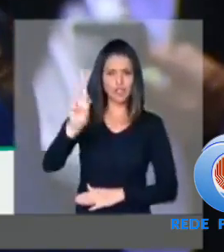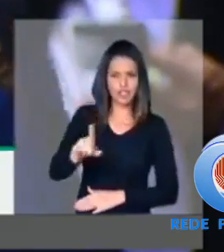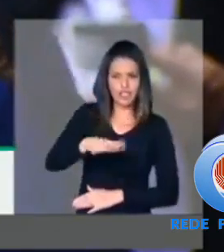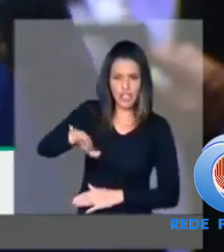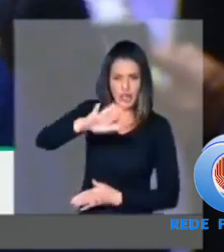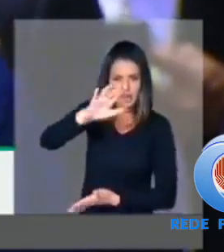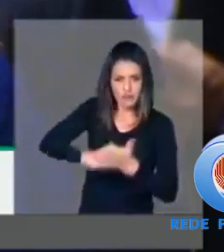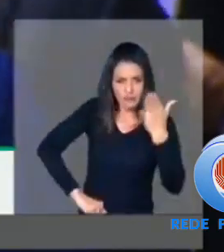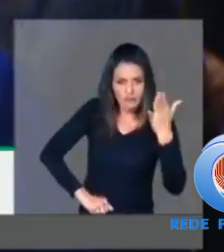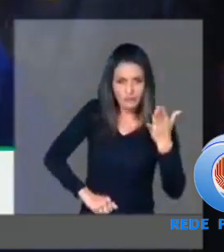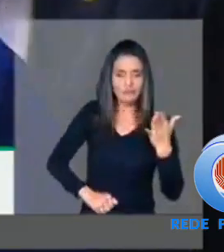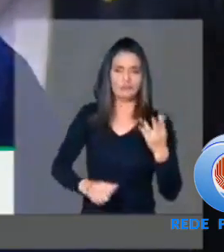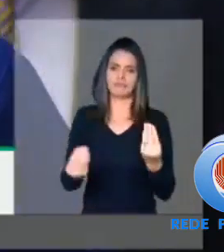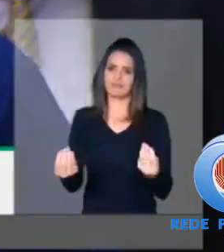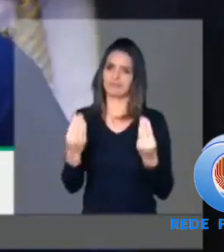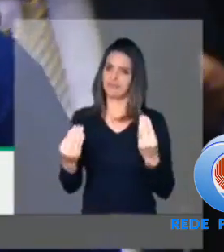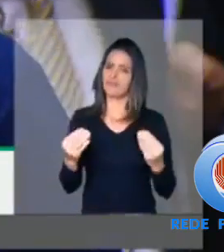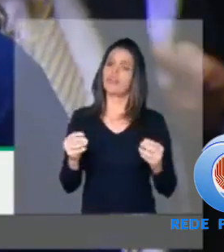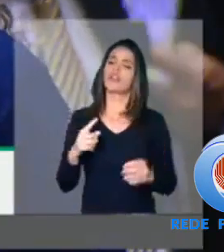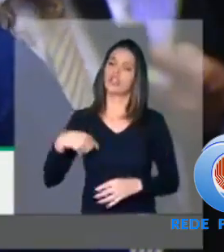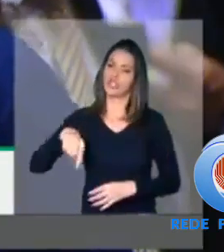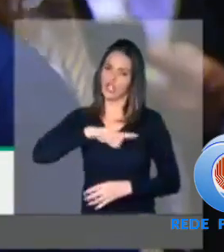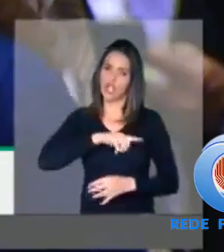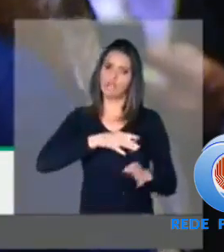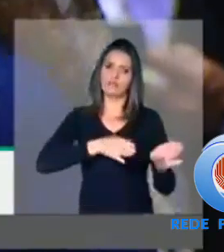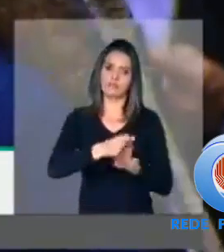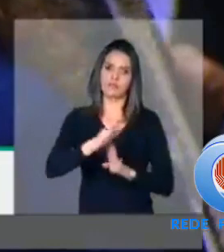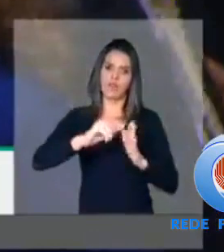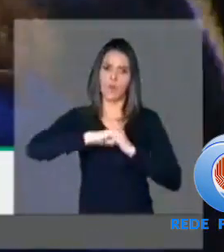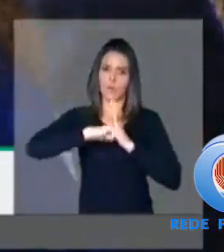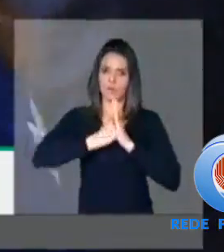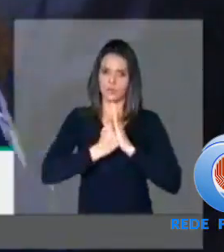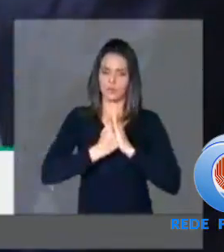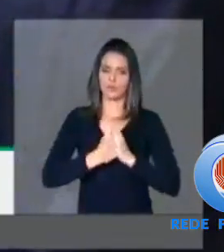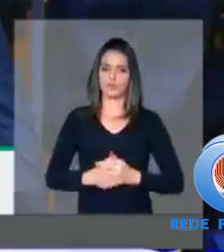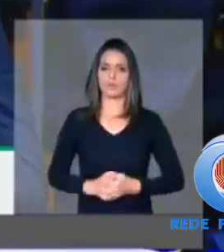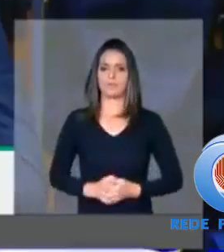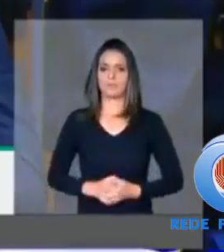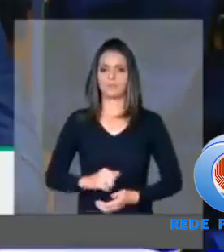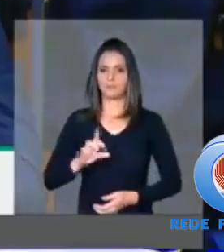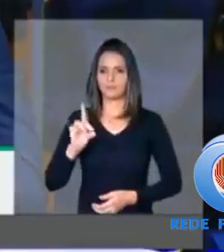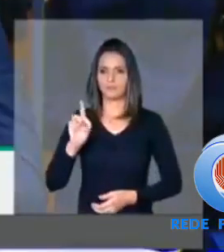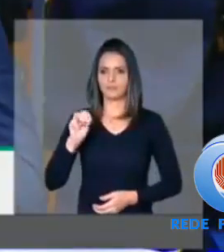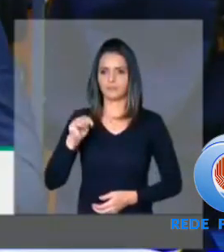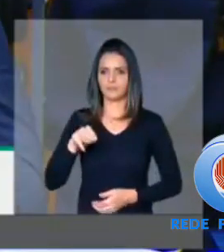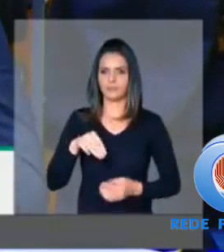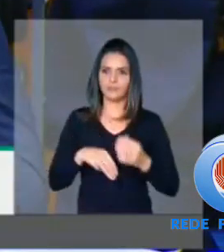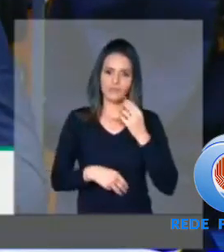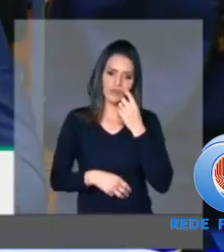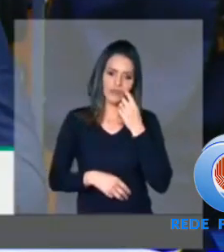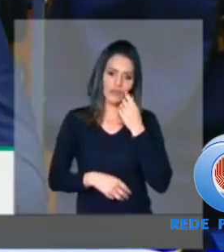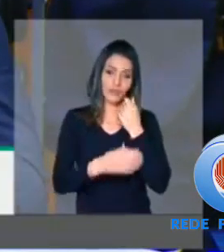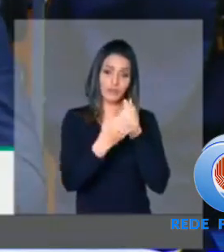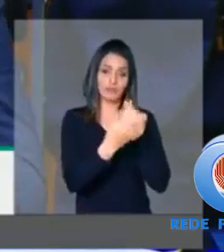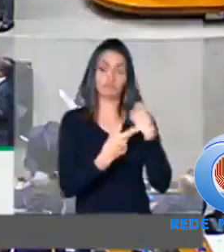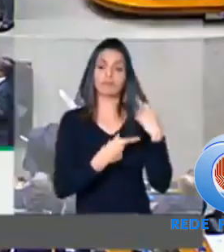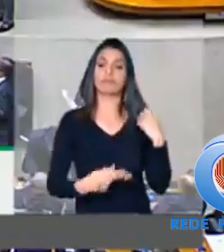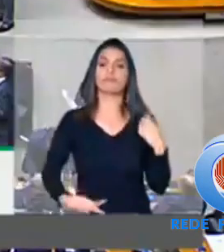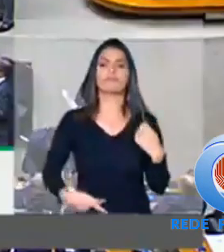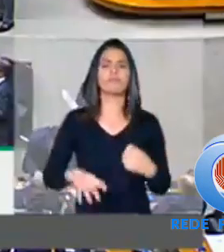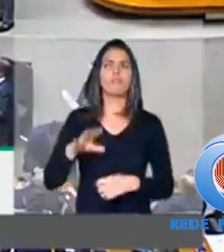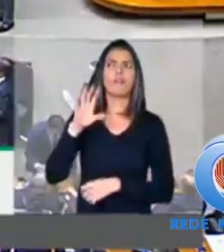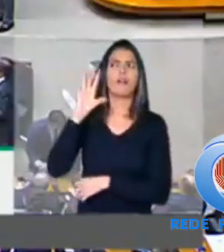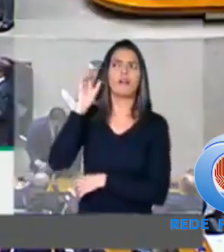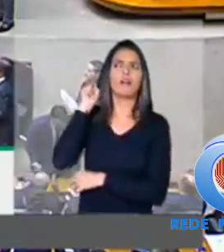do povo trabalhador. Portanto, a minoria encaminha pela obstrução. O DEM. Senhor presidente, escutei aqui que